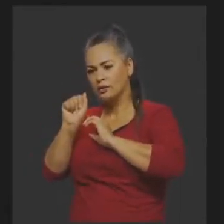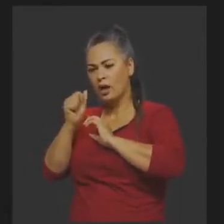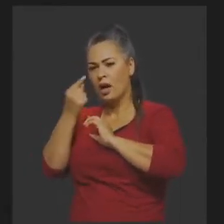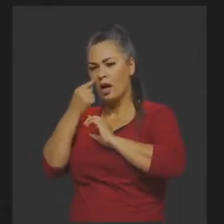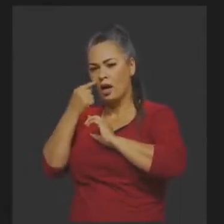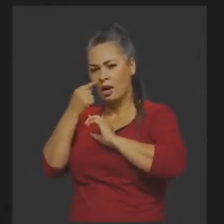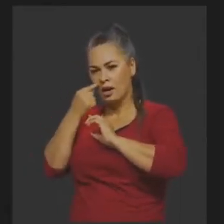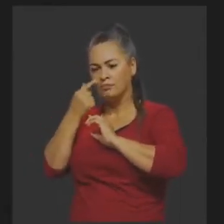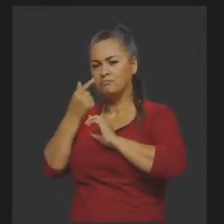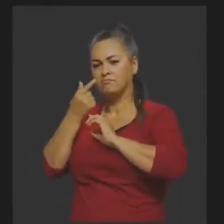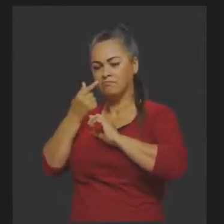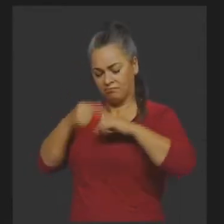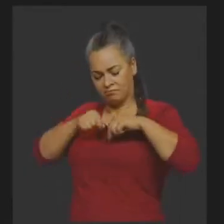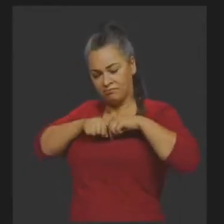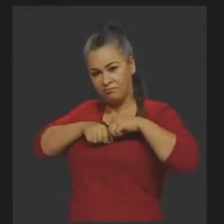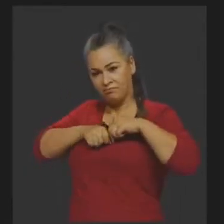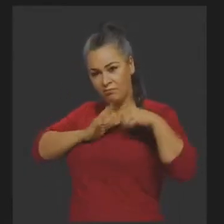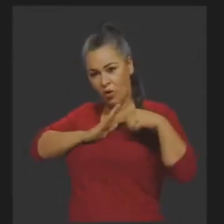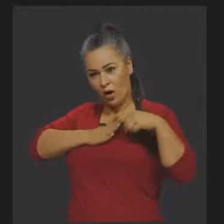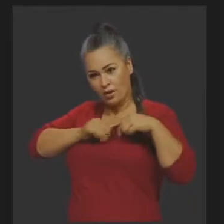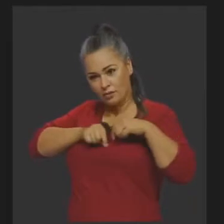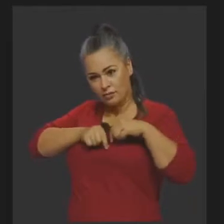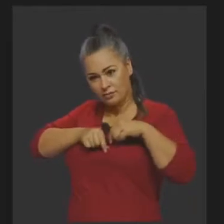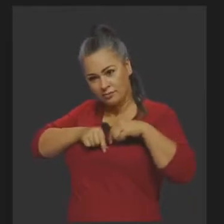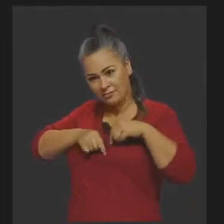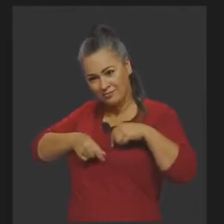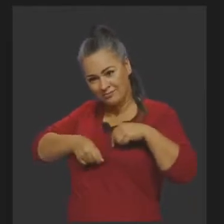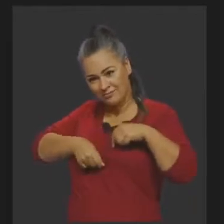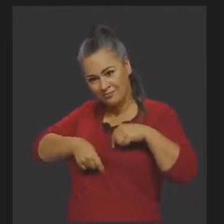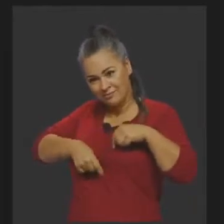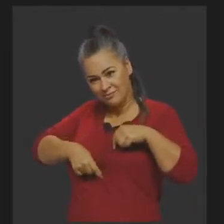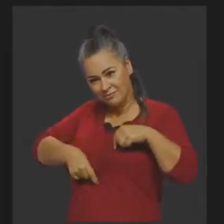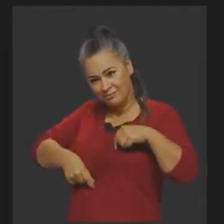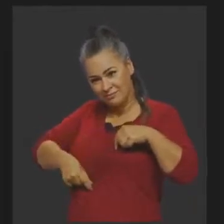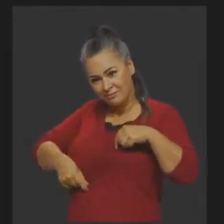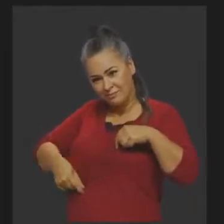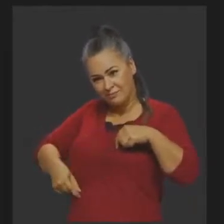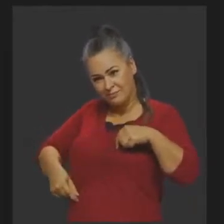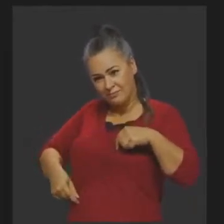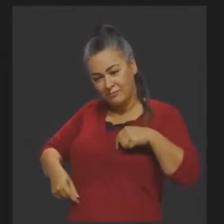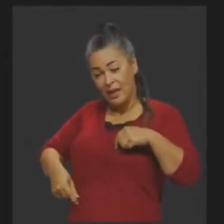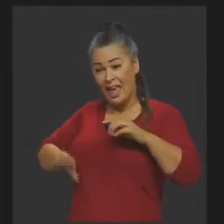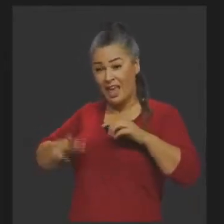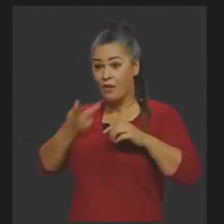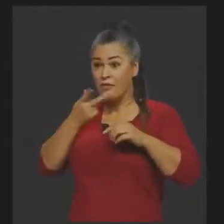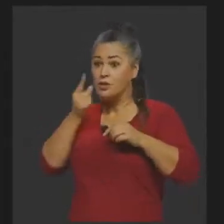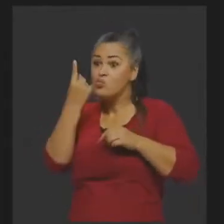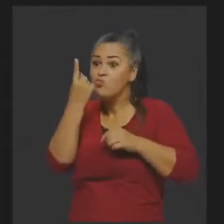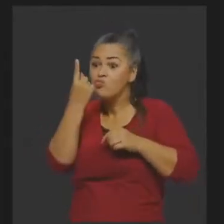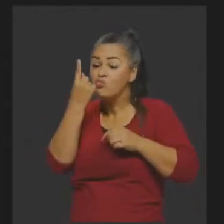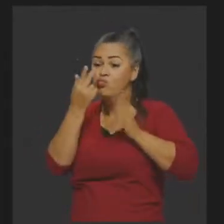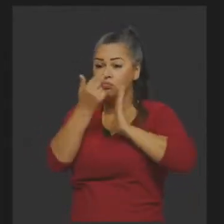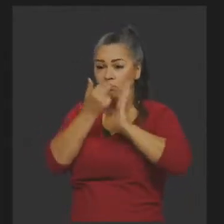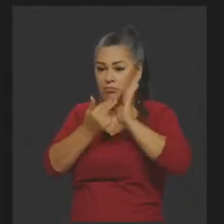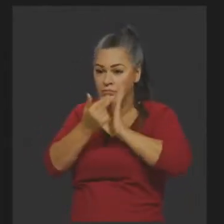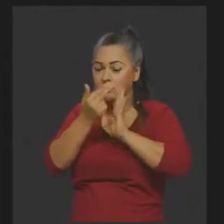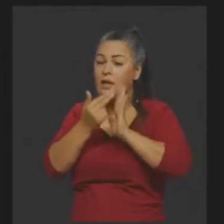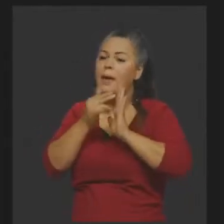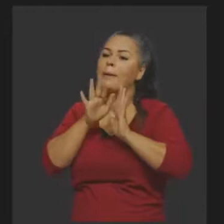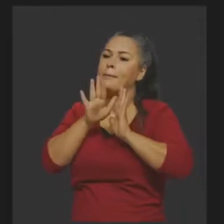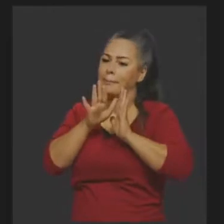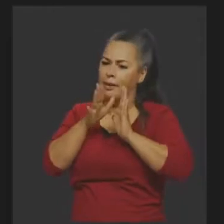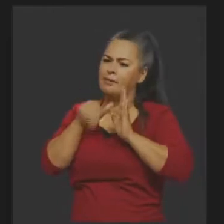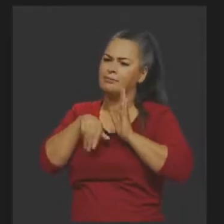ramificação saindo dessa aorta para dentro do rim, eu representei só de um lado, tá? Mas tem uma ramificação para o rim esquerdo e